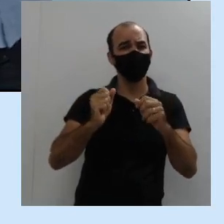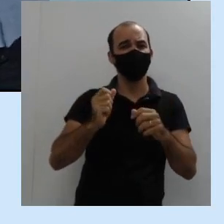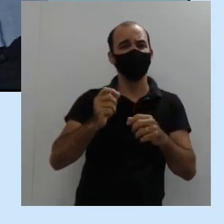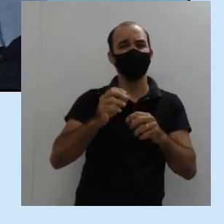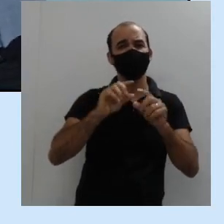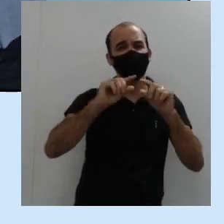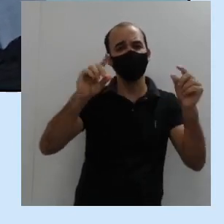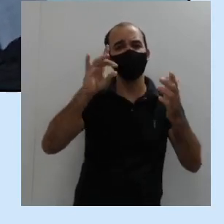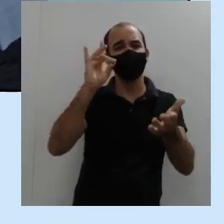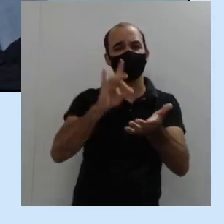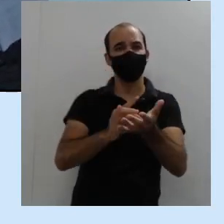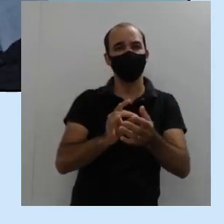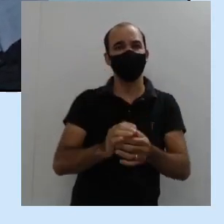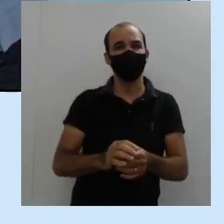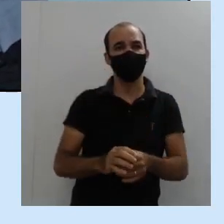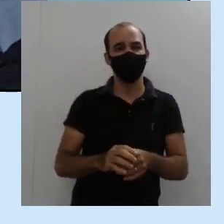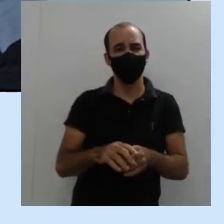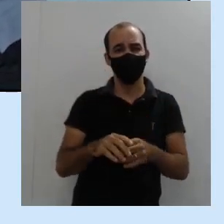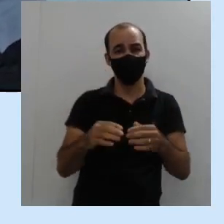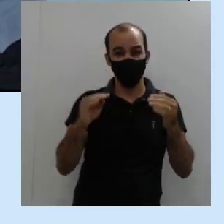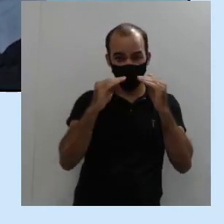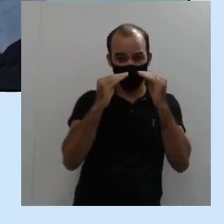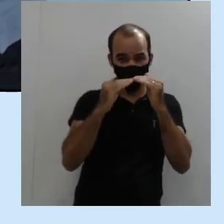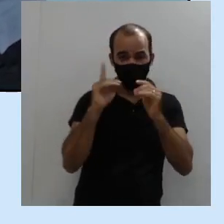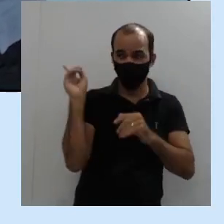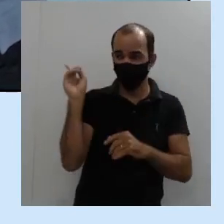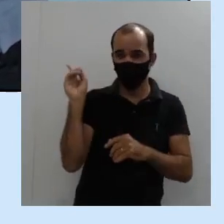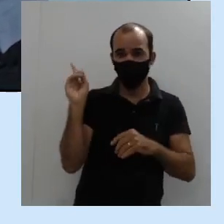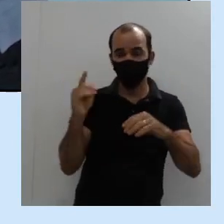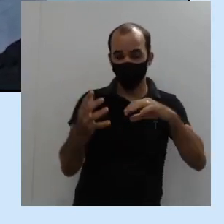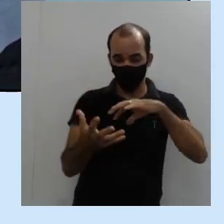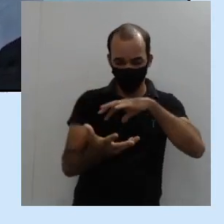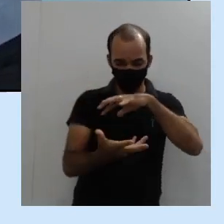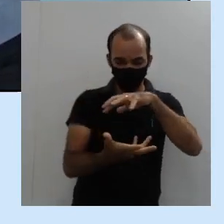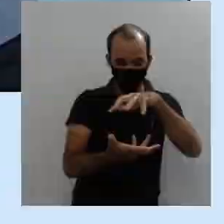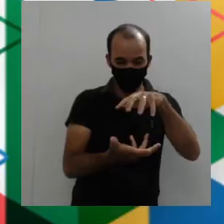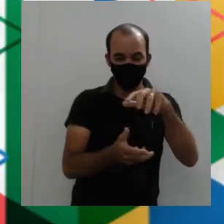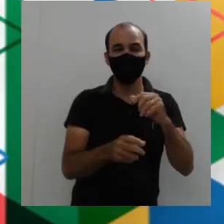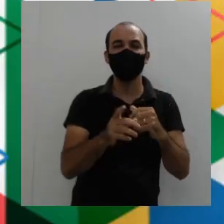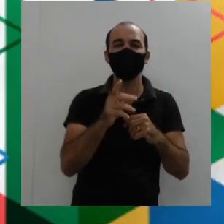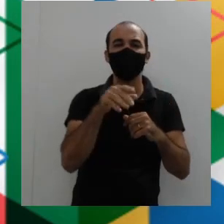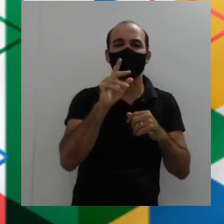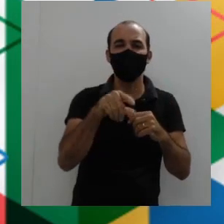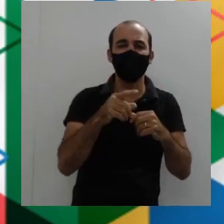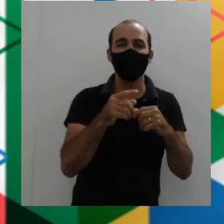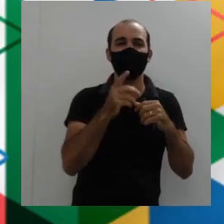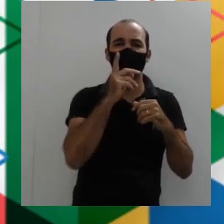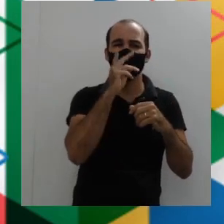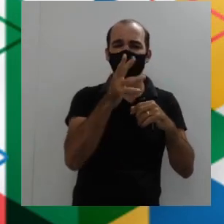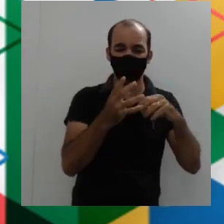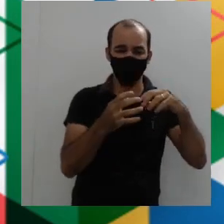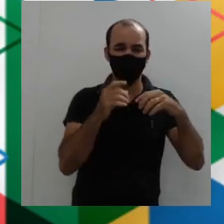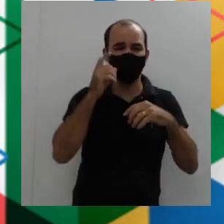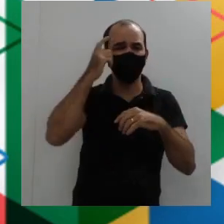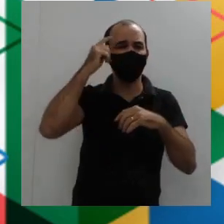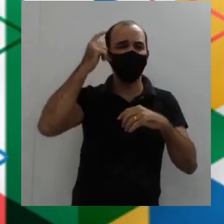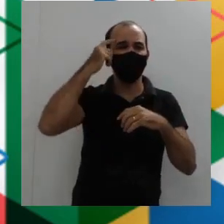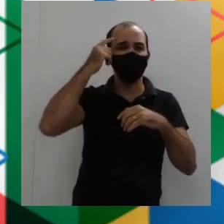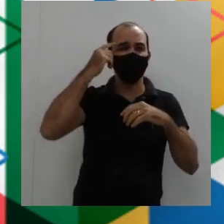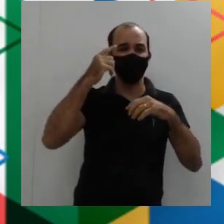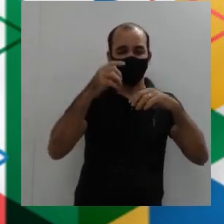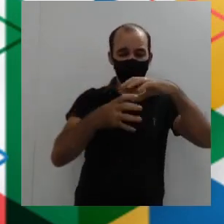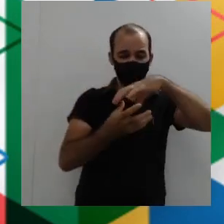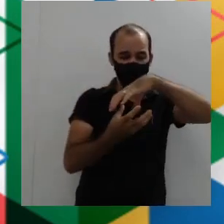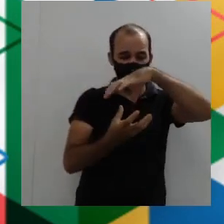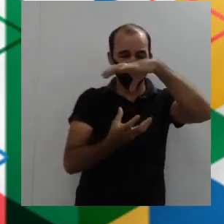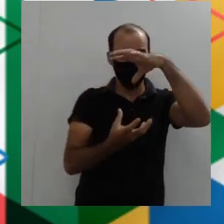aí? O mundo é uma gaiola de loucos, diz esse escritor chamado Tommaso